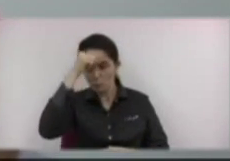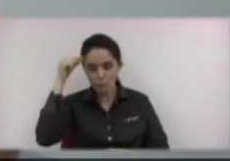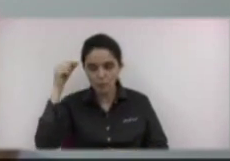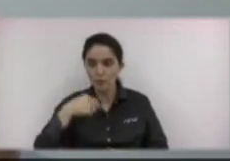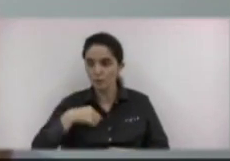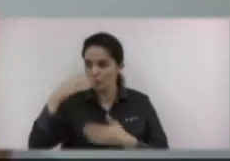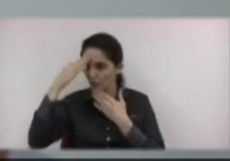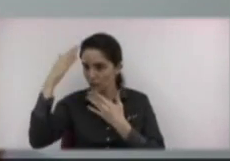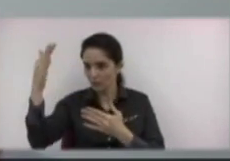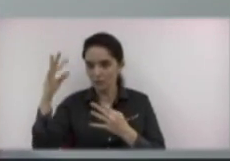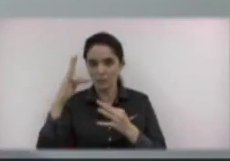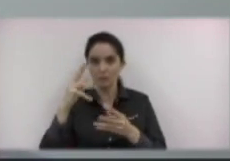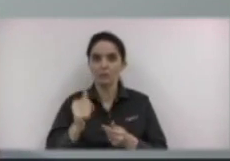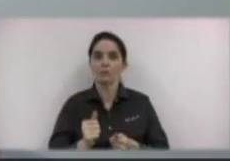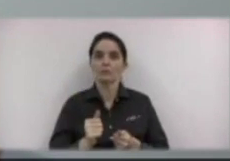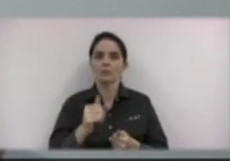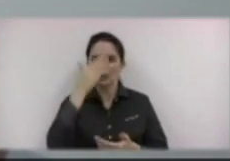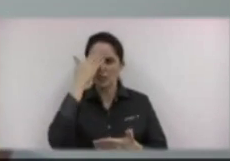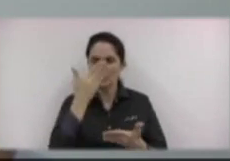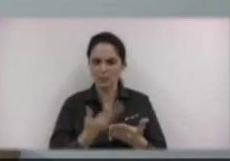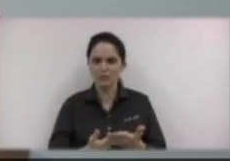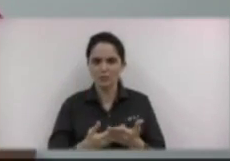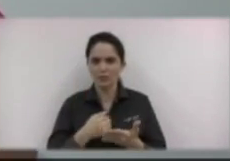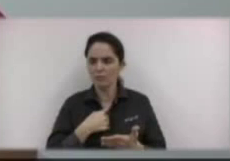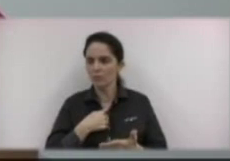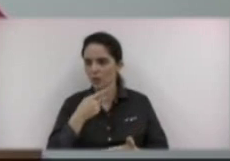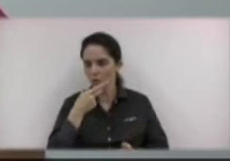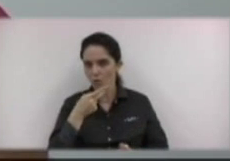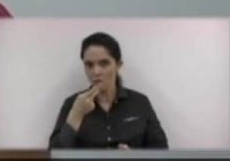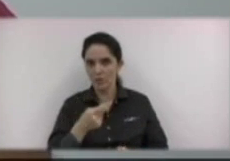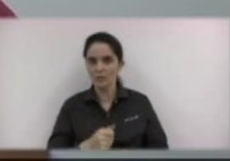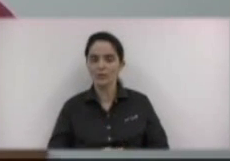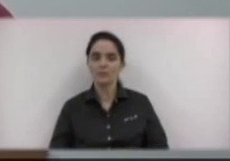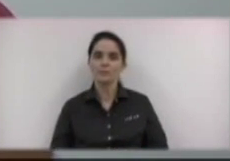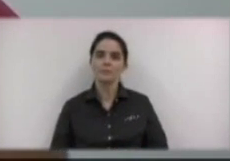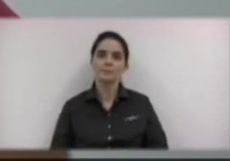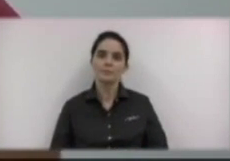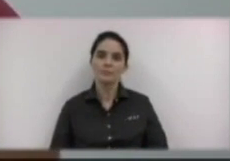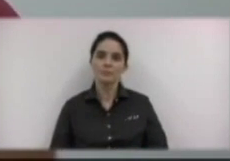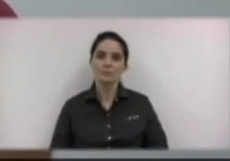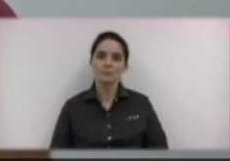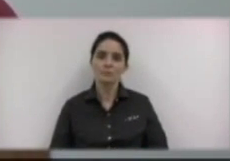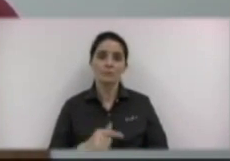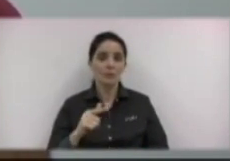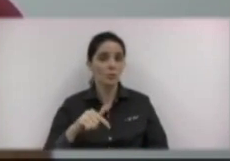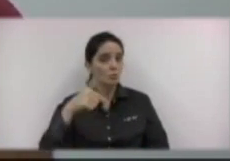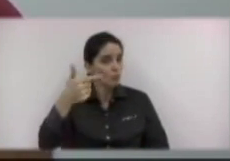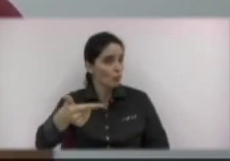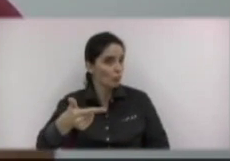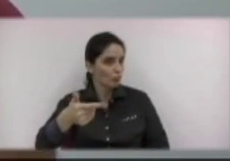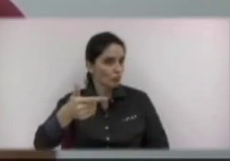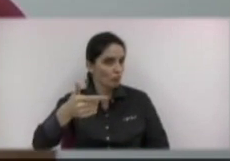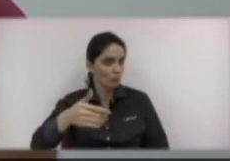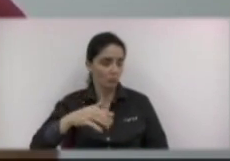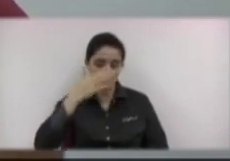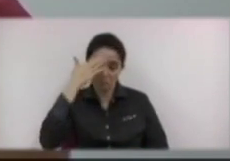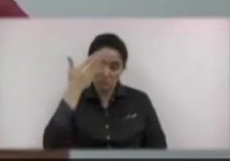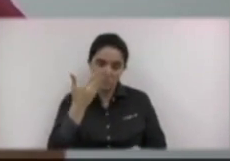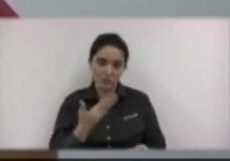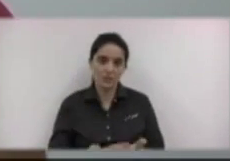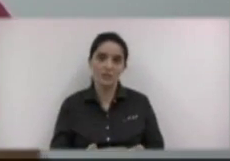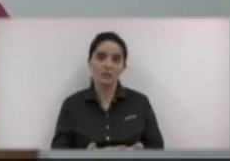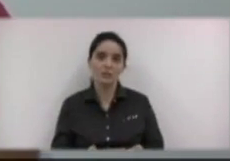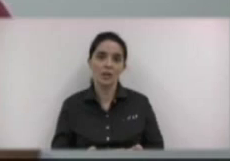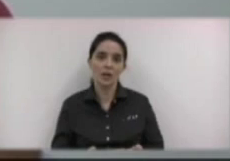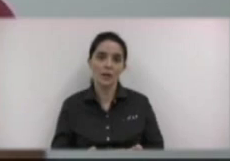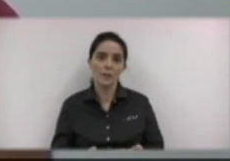agradeço a todos por terem acreditado na minha palavra. Resta agora, aqueles que não acreditaram, pegar o